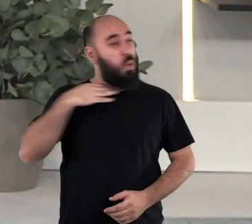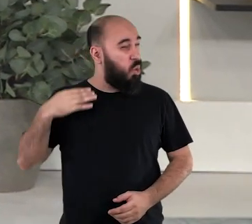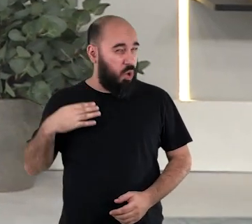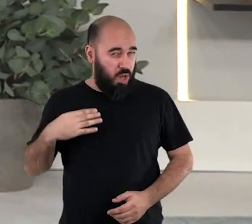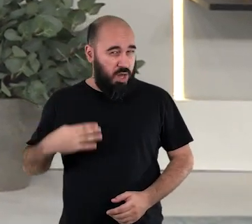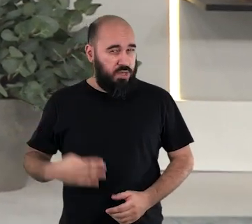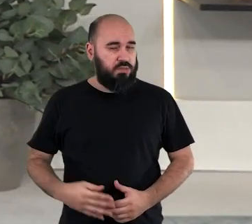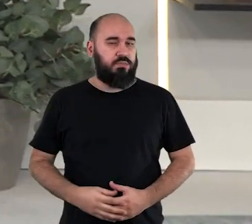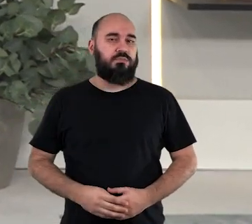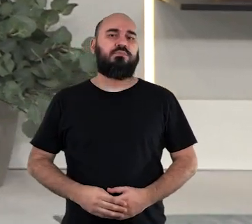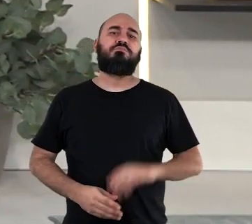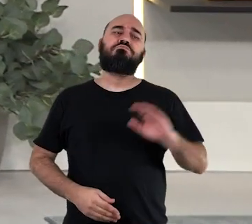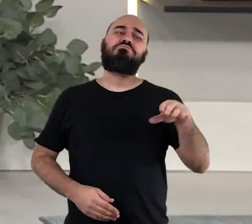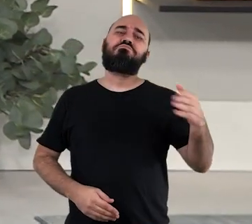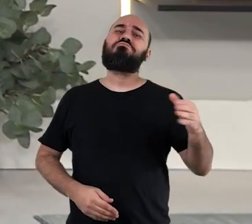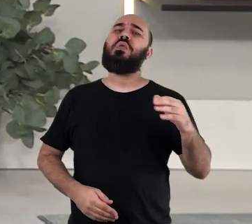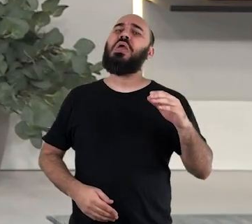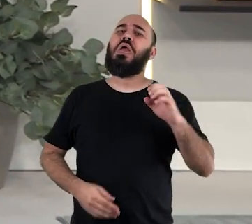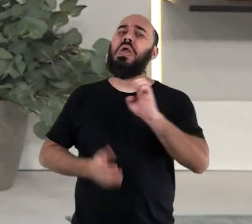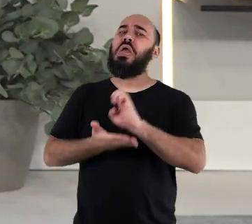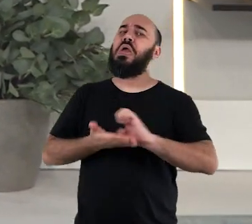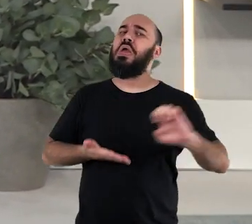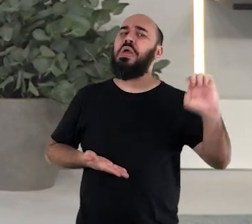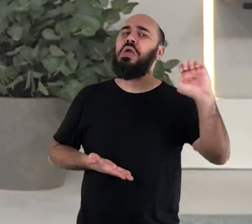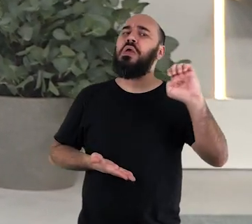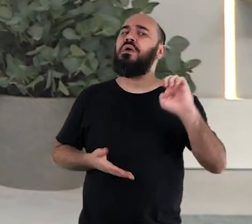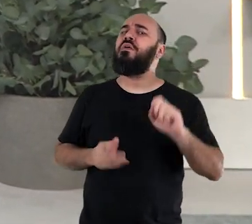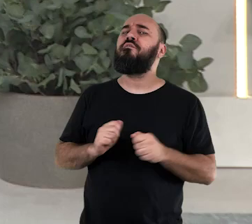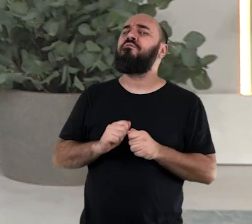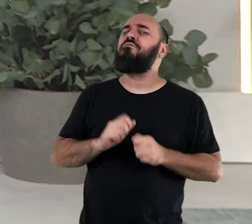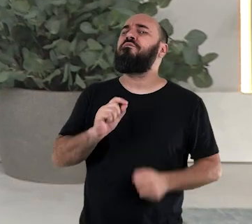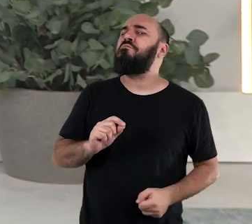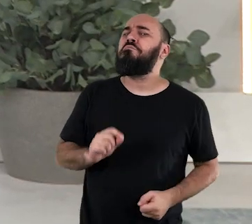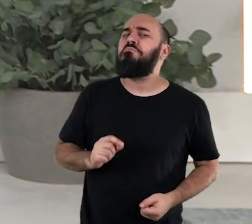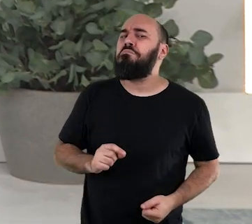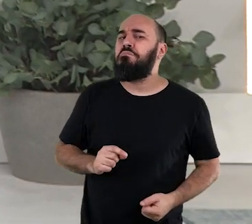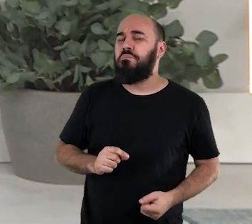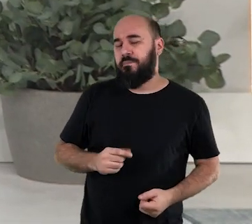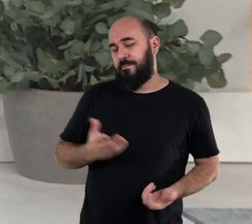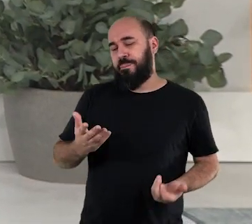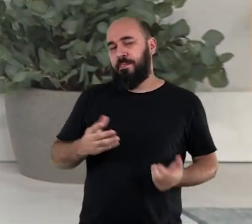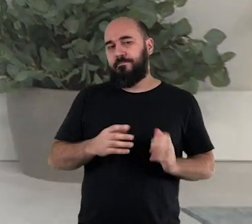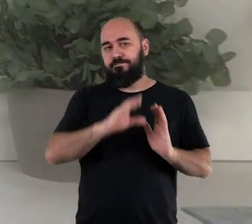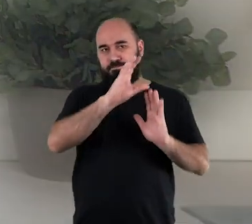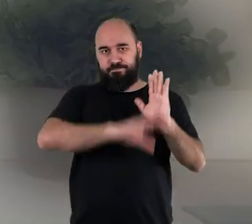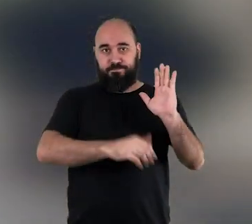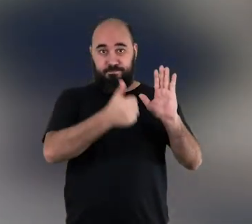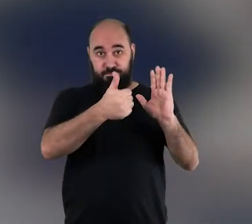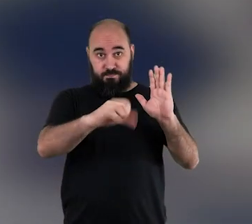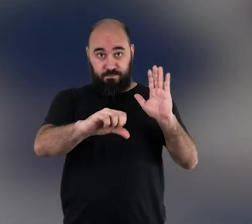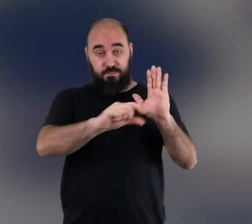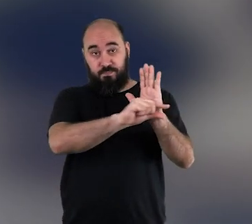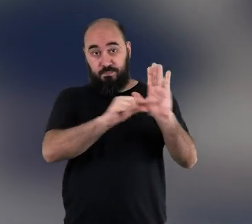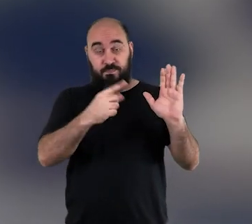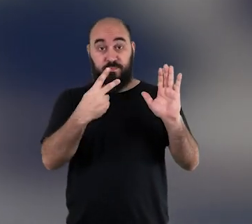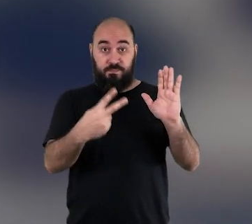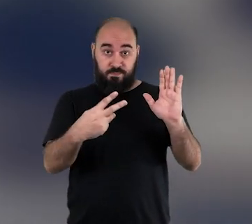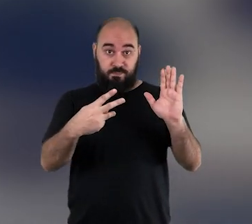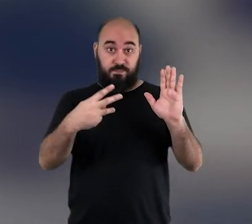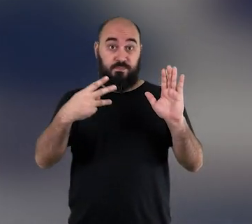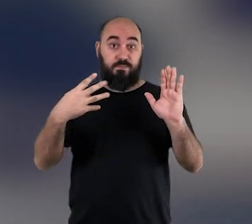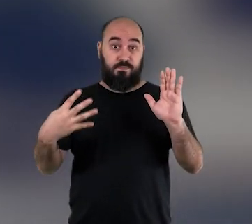Primeiro livro dos Reis, capítulo 19. Eu leio agora os versos 3 e 4. Elias ficou com